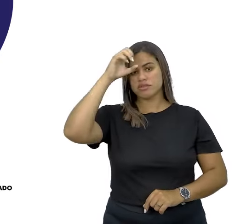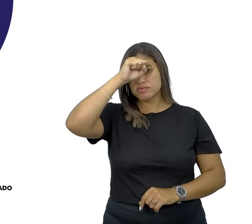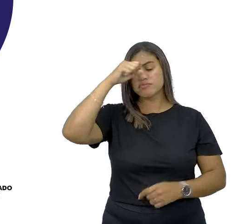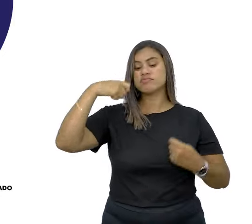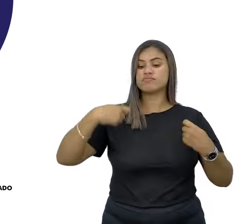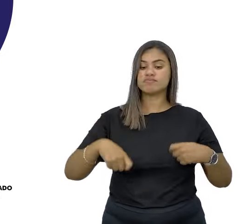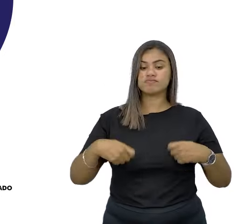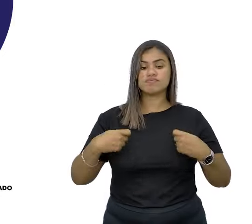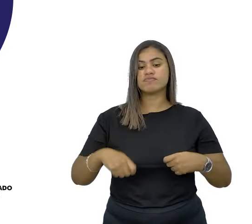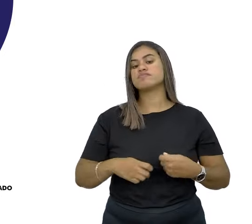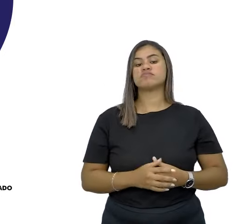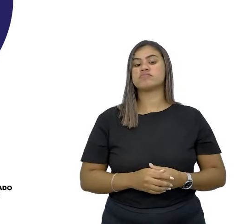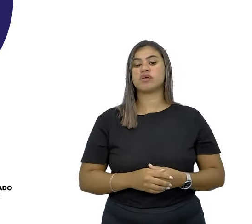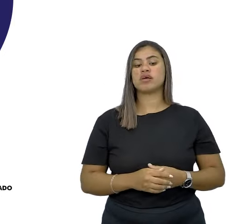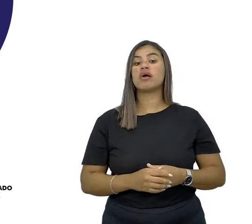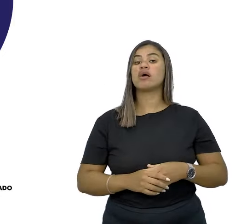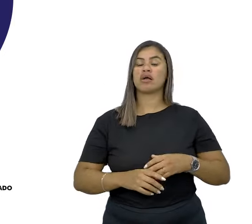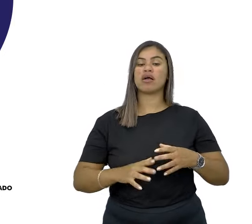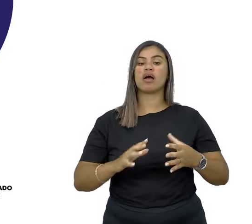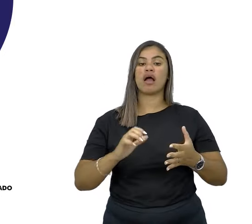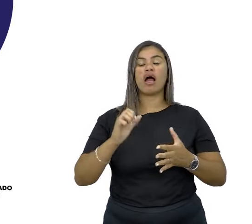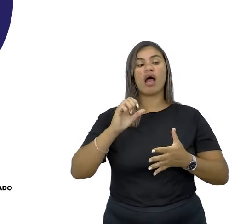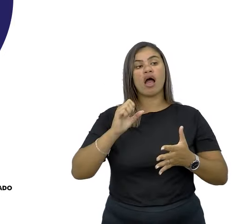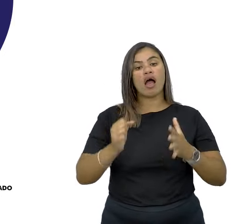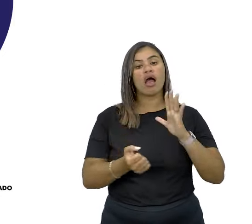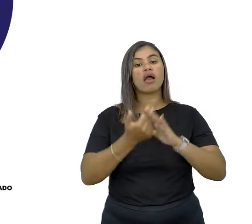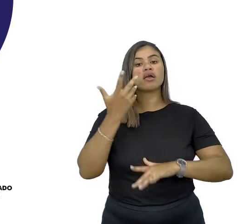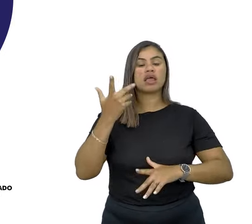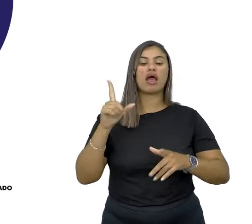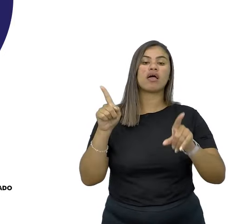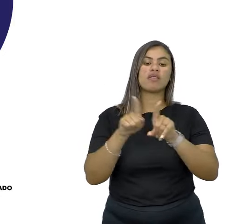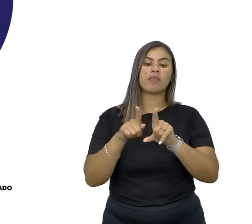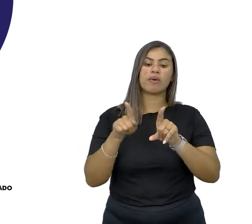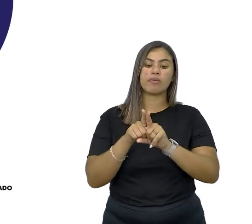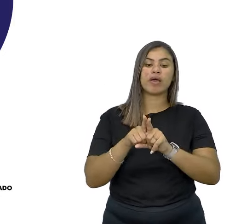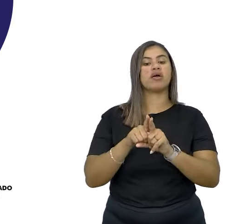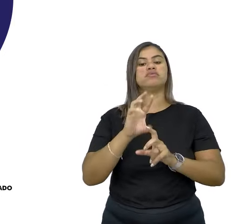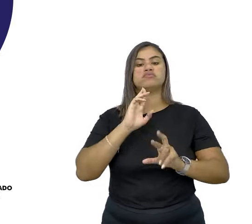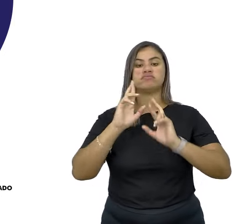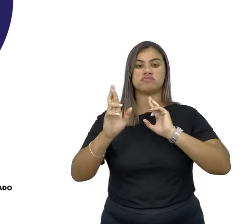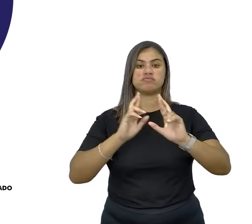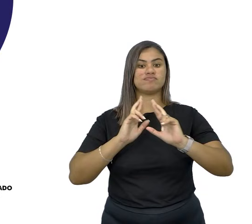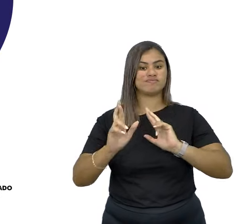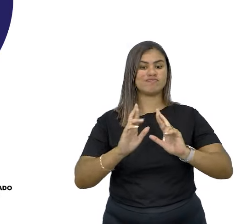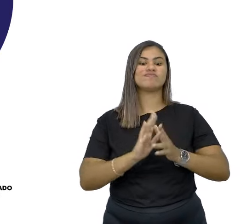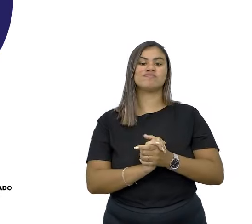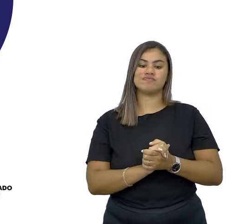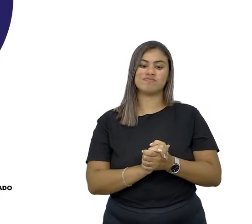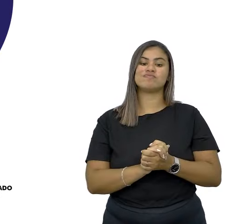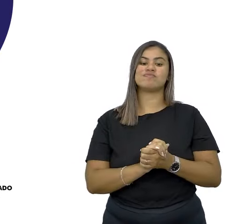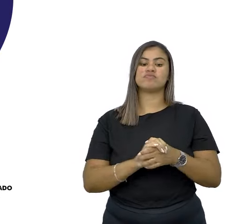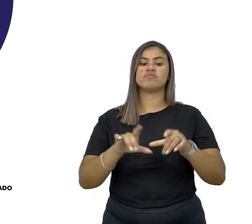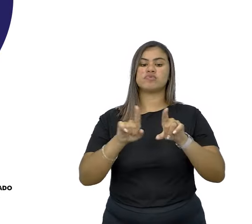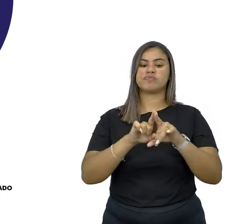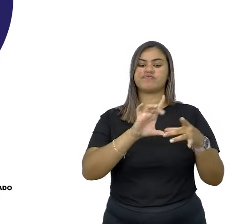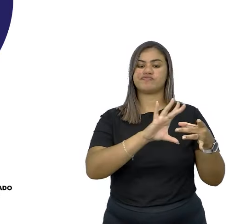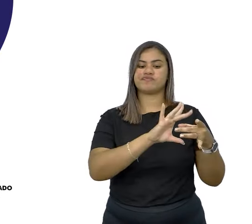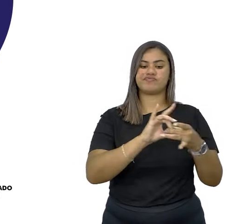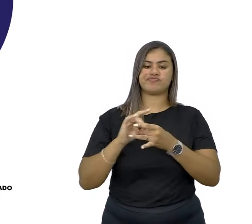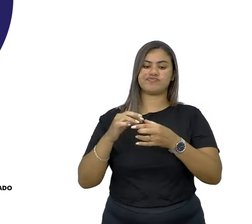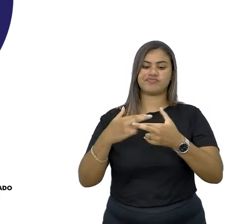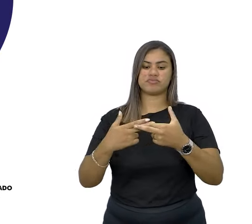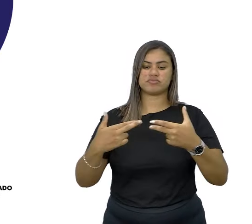a formulação e a resolução de problemas, que é o que nós vamos focar nessa formação, em uma variedade de